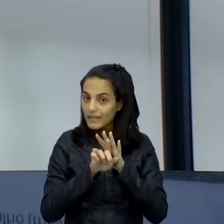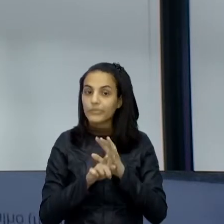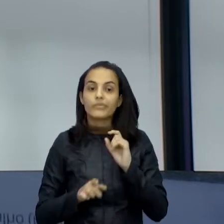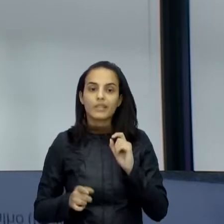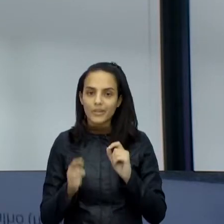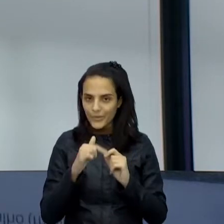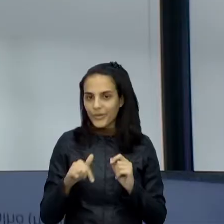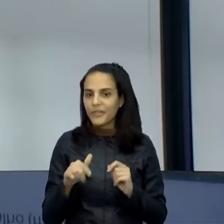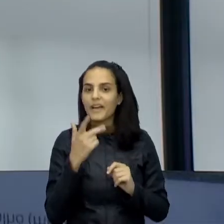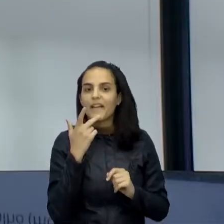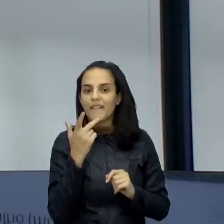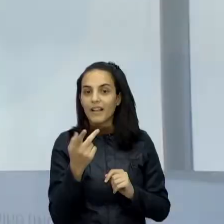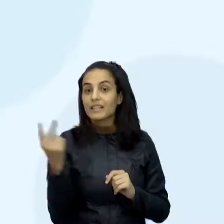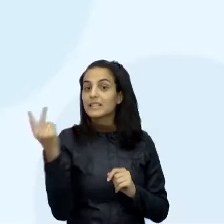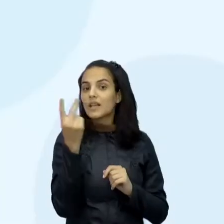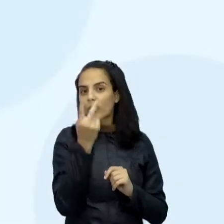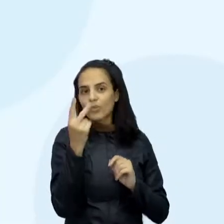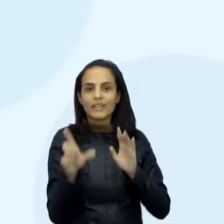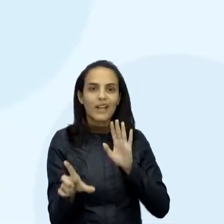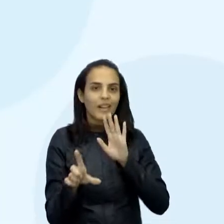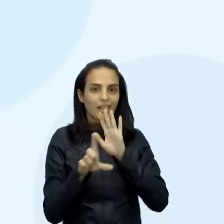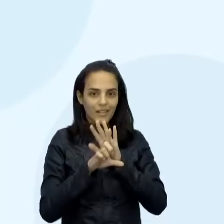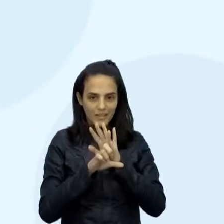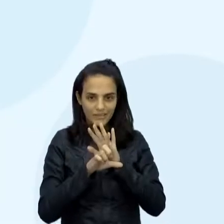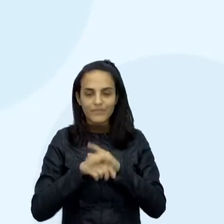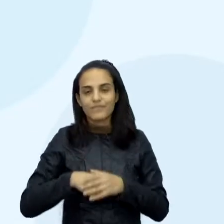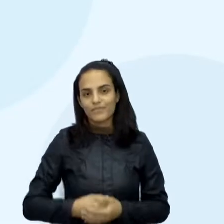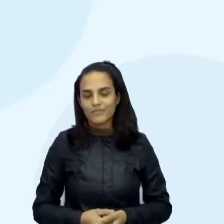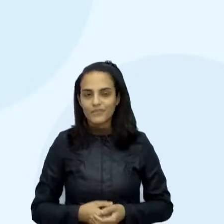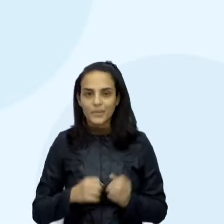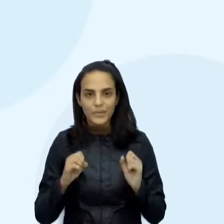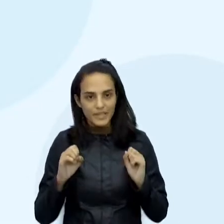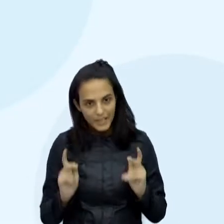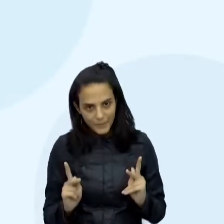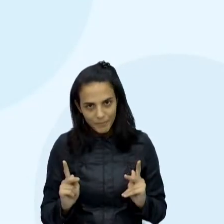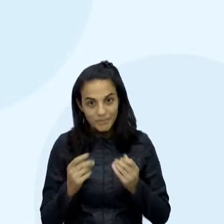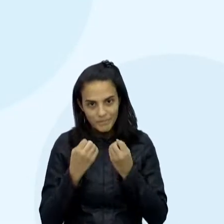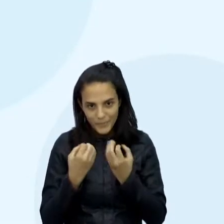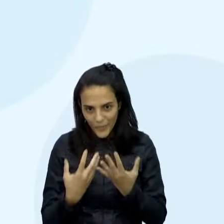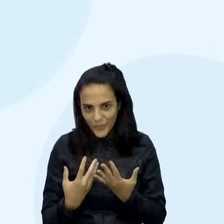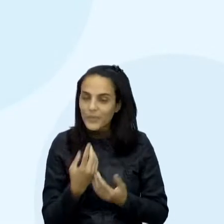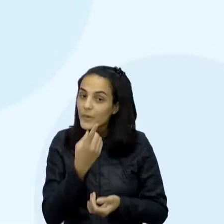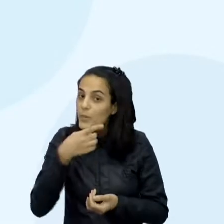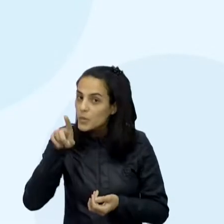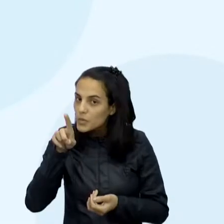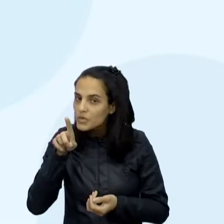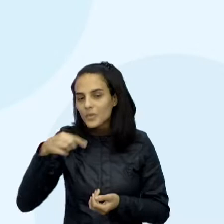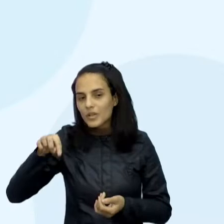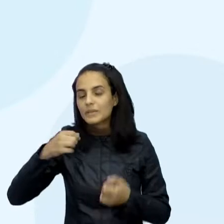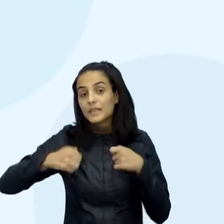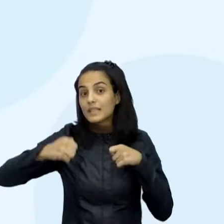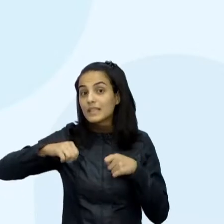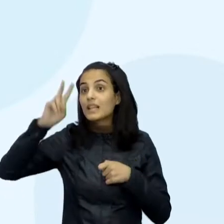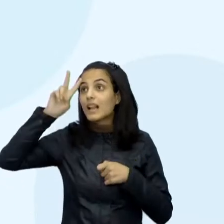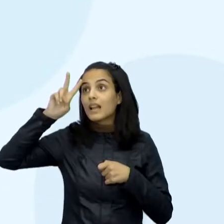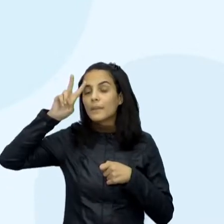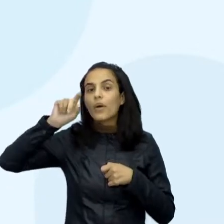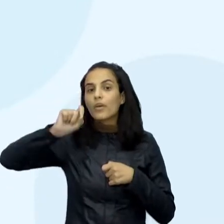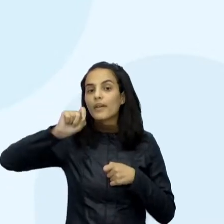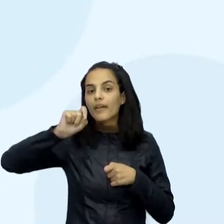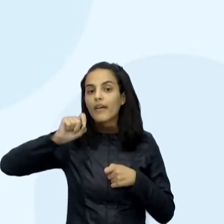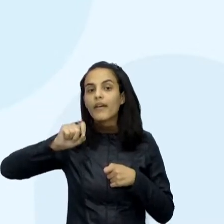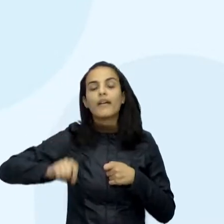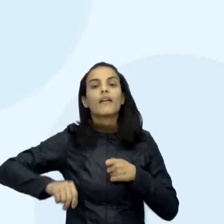a gente vai chamar de segunda lei aí, que é sobre o rendimento e eficiência. Bom, e por último que a gente tem que lembrar que uma máquina